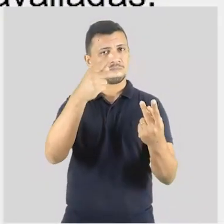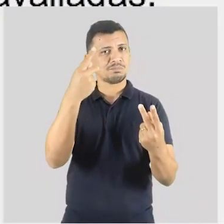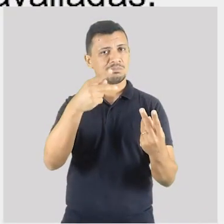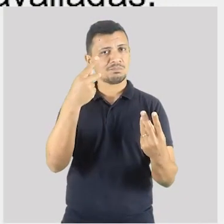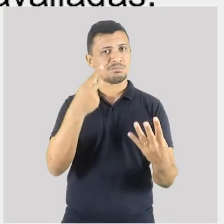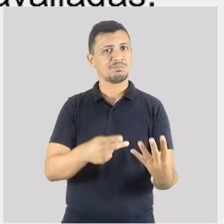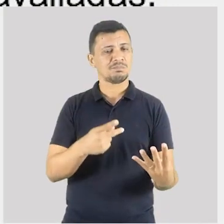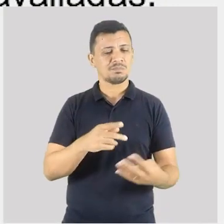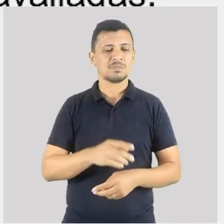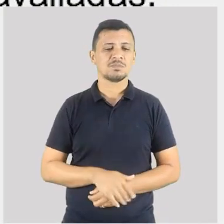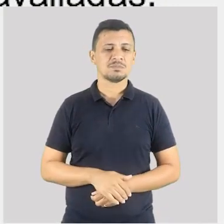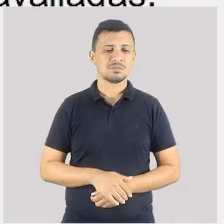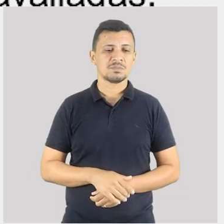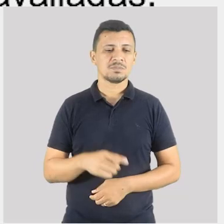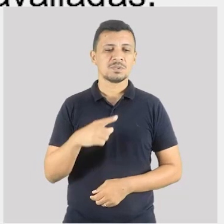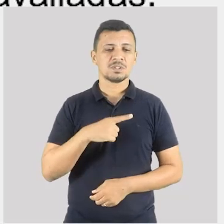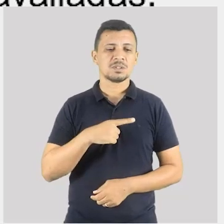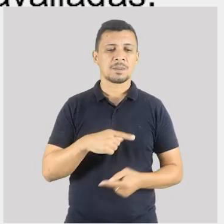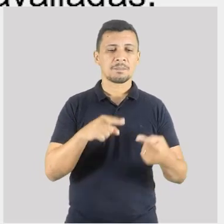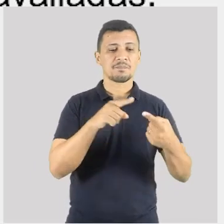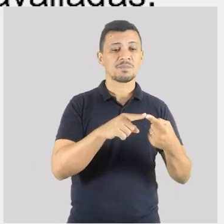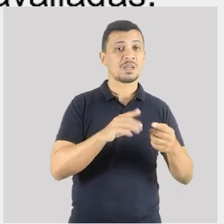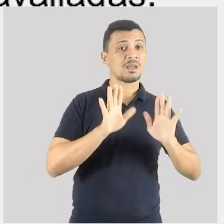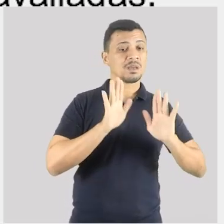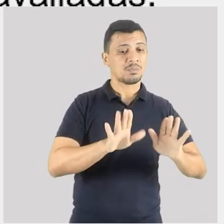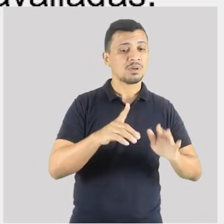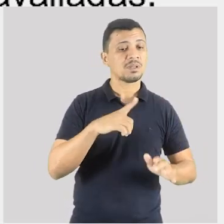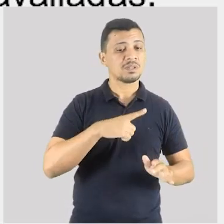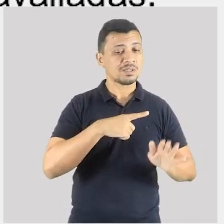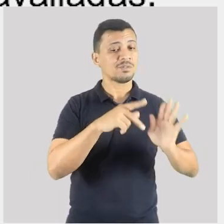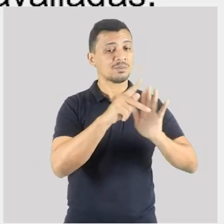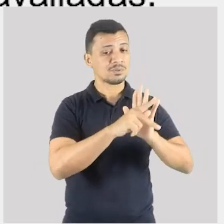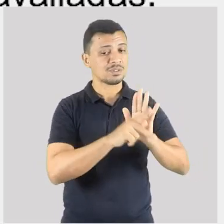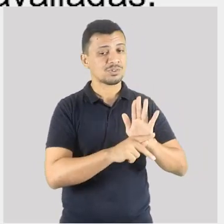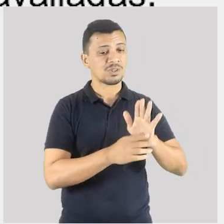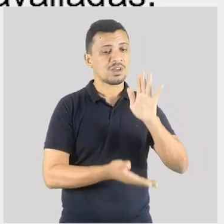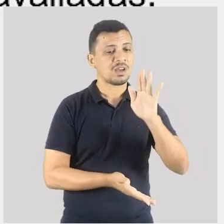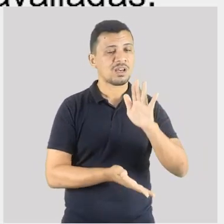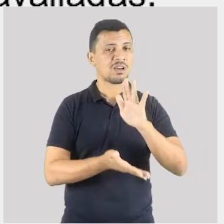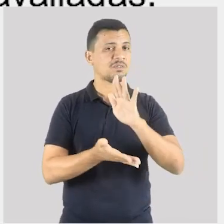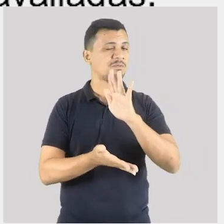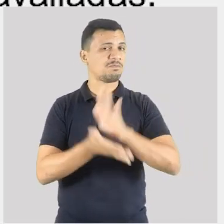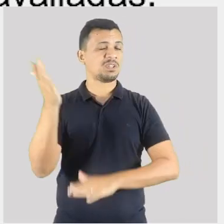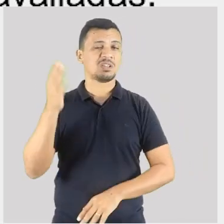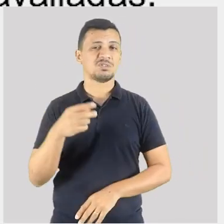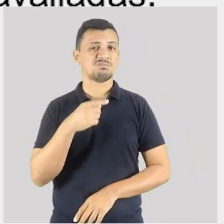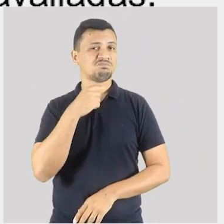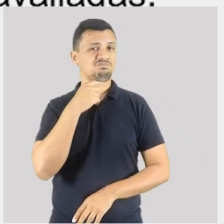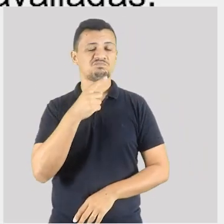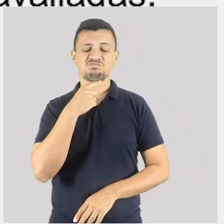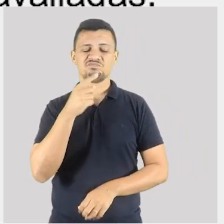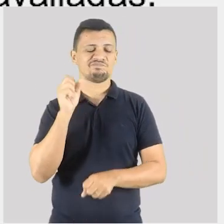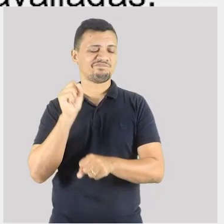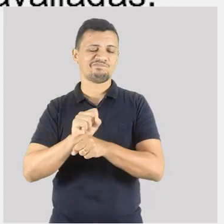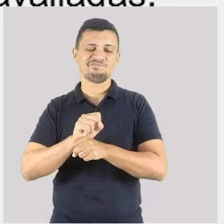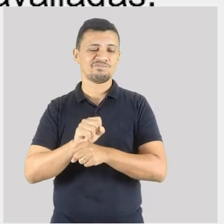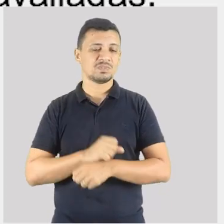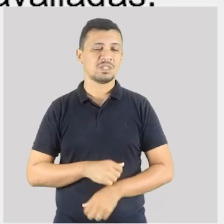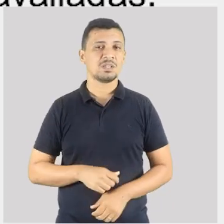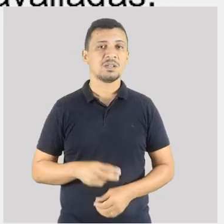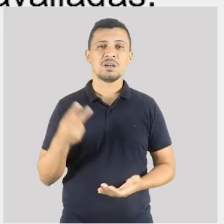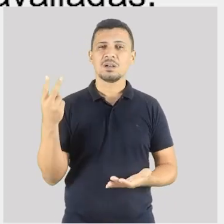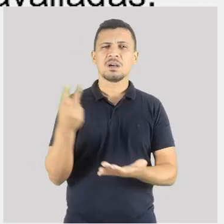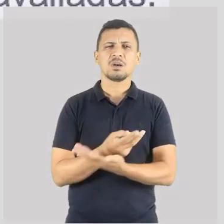coloca aqui, ó, dadas as orações, embora tenha havido planejamento, a viagem não foi como esperávamos. O